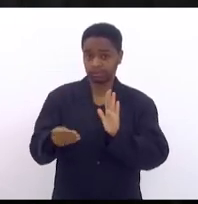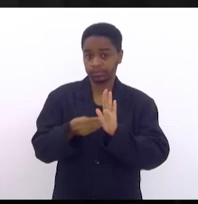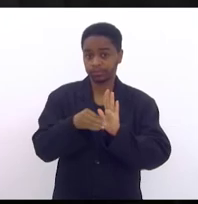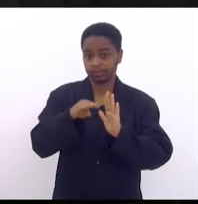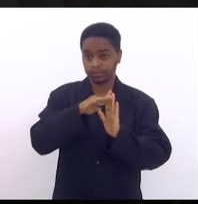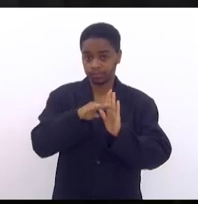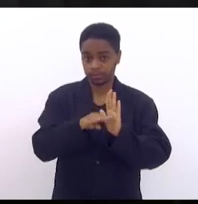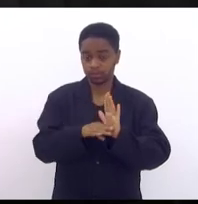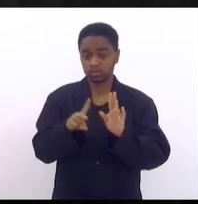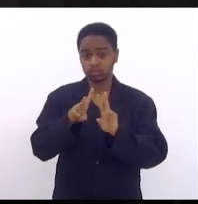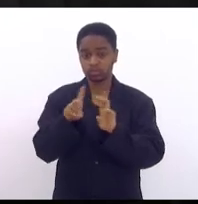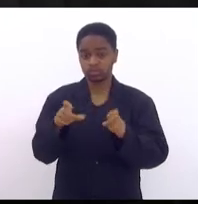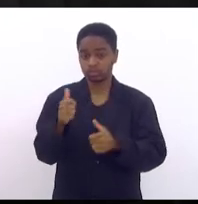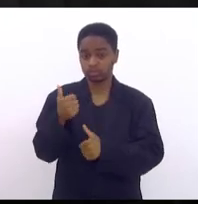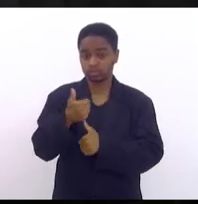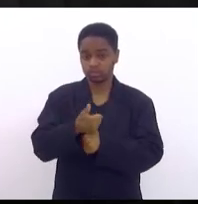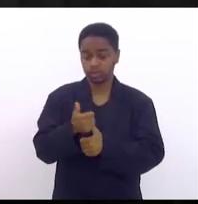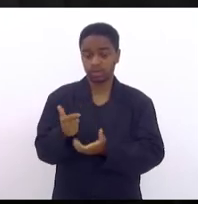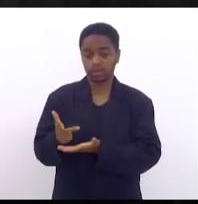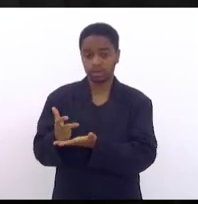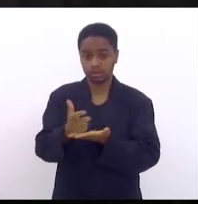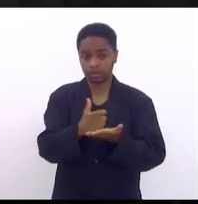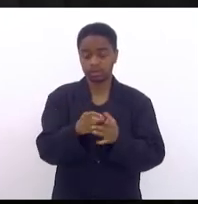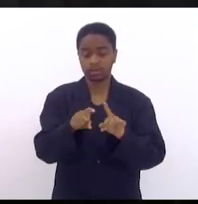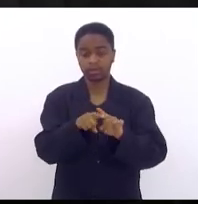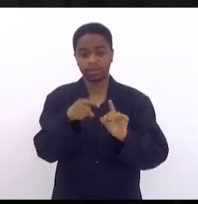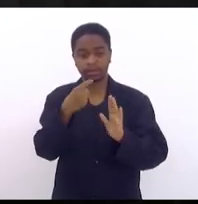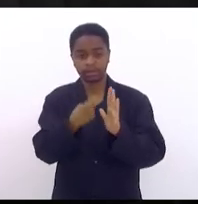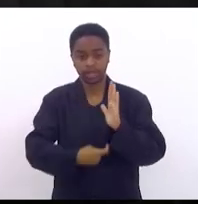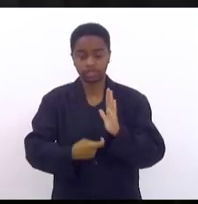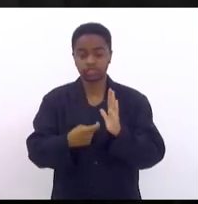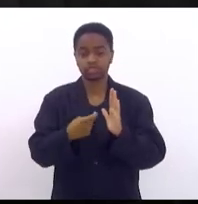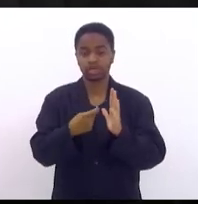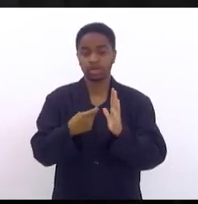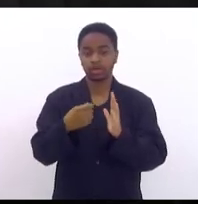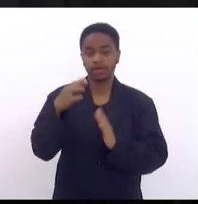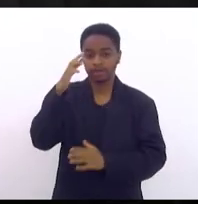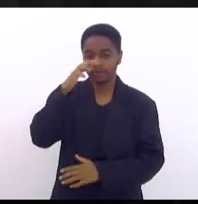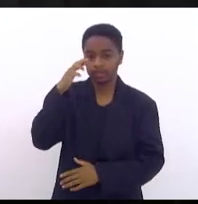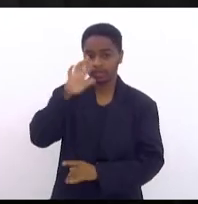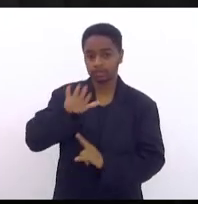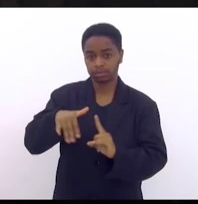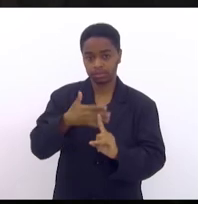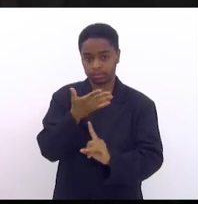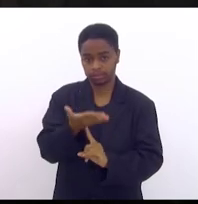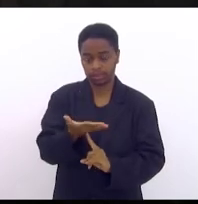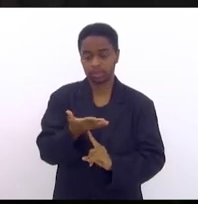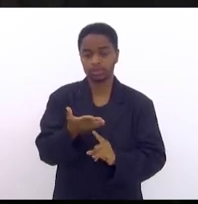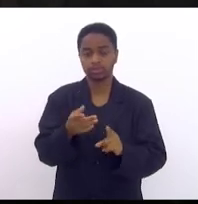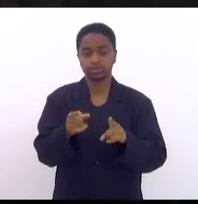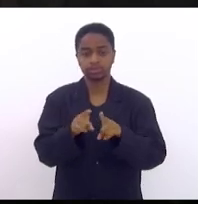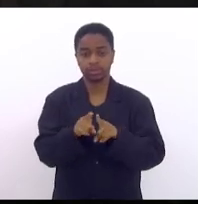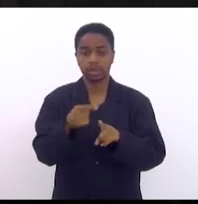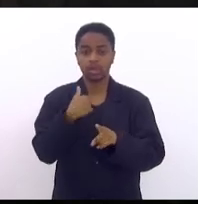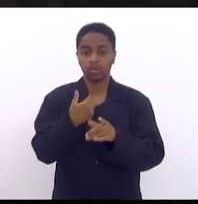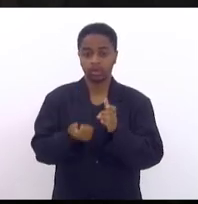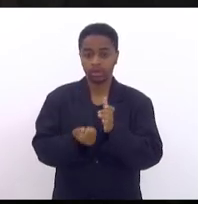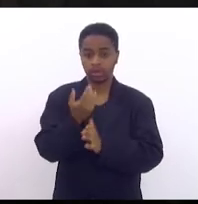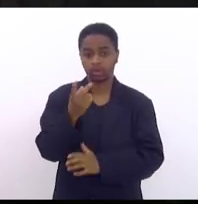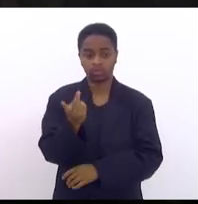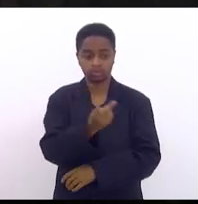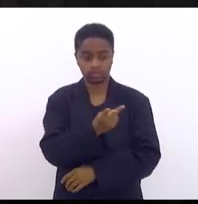substituição tributária, tem a taxa de fiscalização ambiental, sou autor de